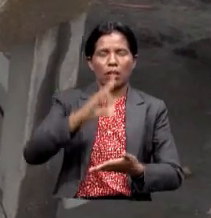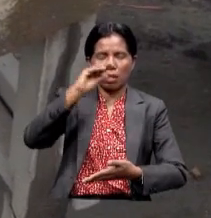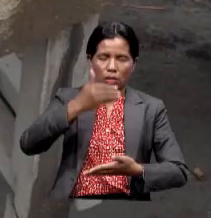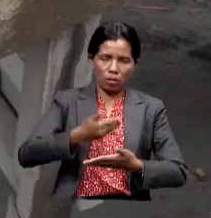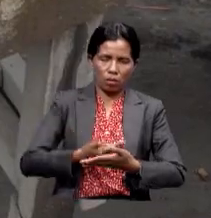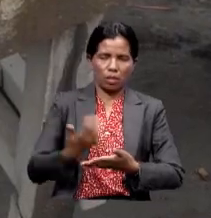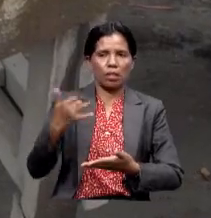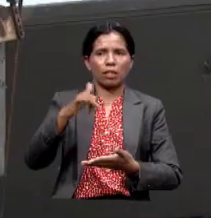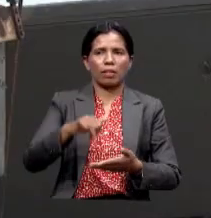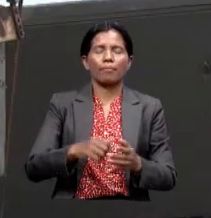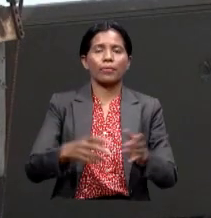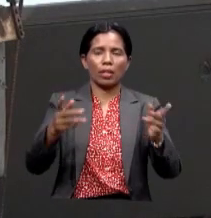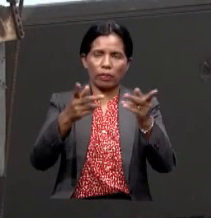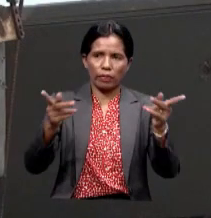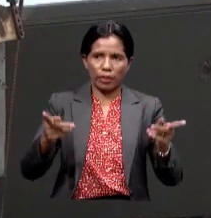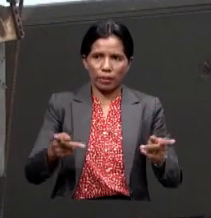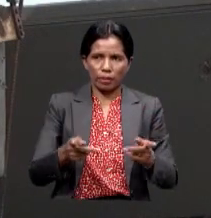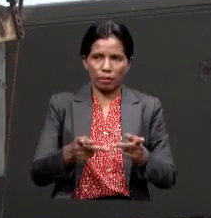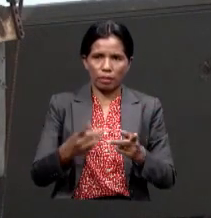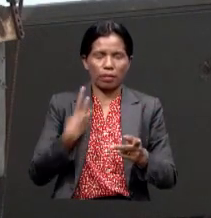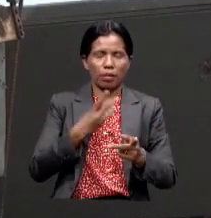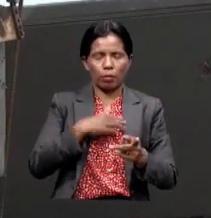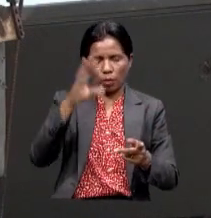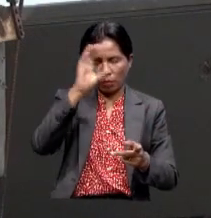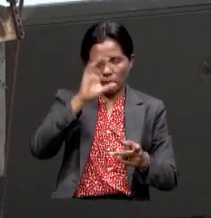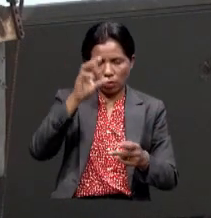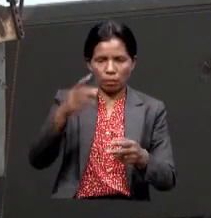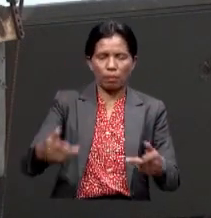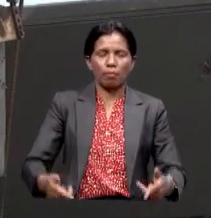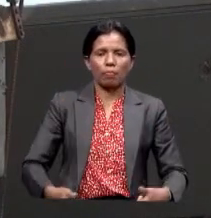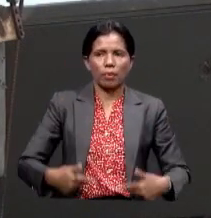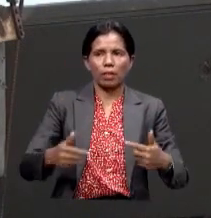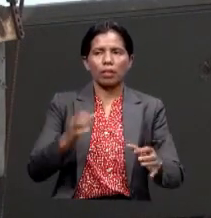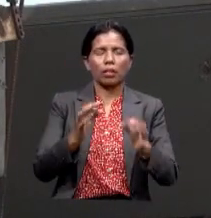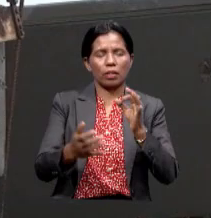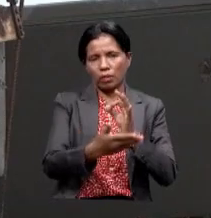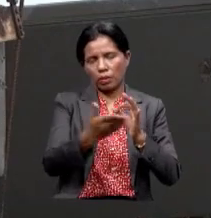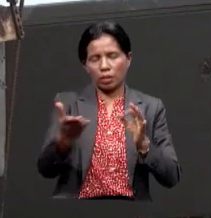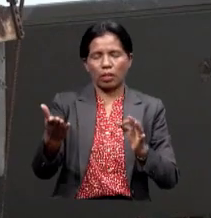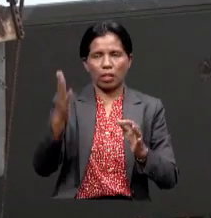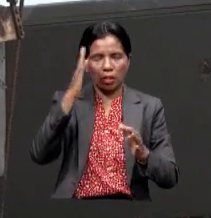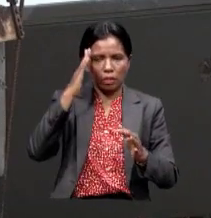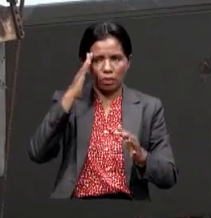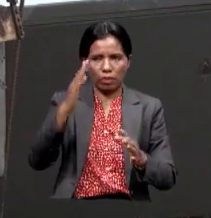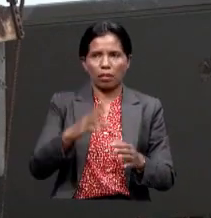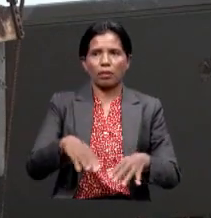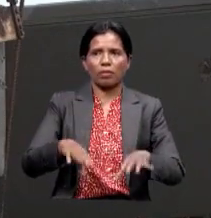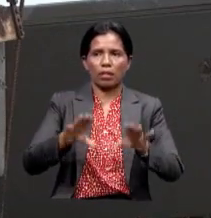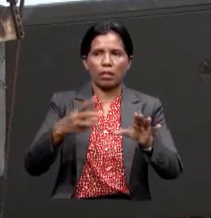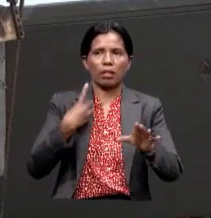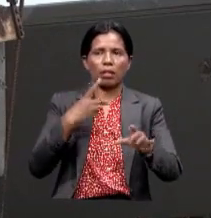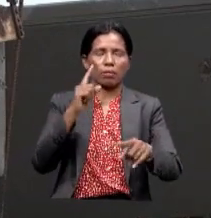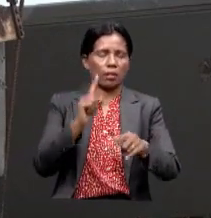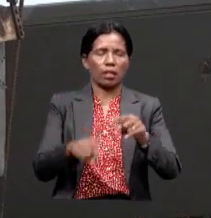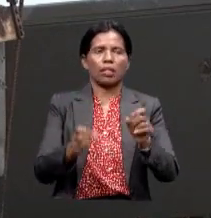sira. Fatin dene be ke an sa mi pobu buka moris di. Sei ta bot sira hanu inami, mi halo ni tek fatin. Ida per ne per am lalika halo